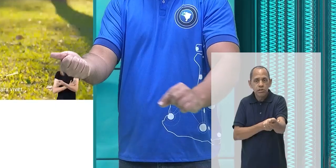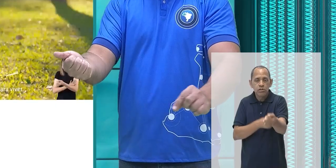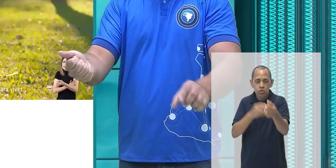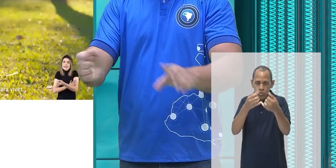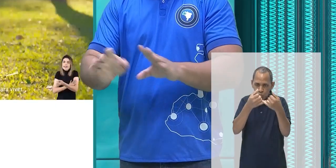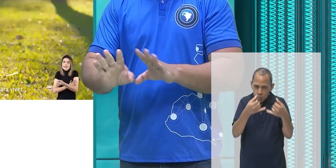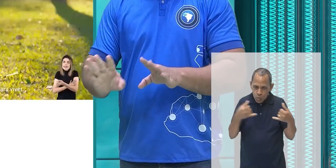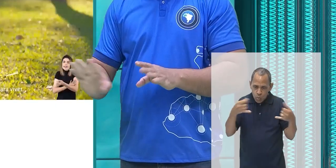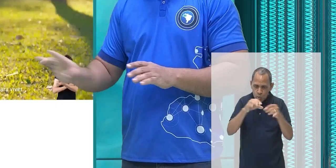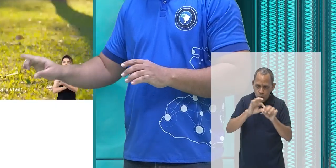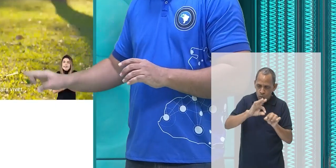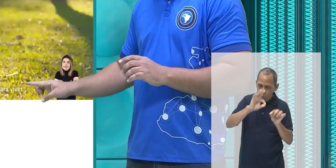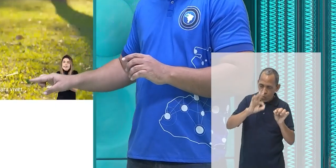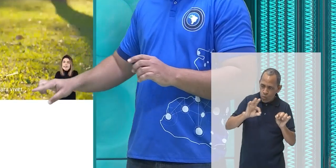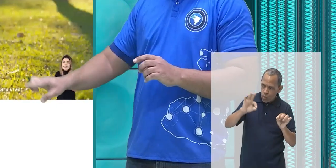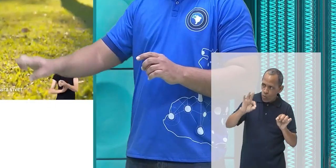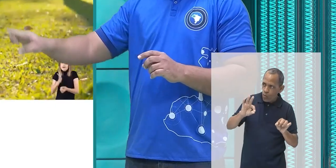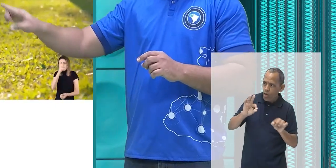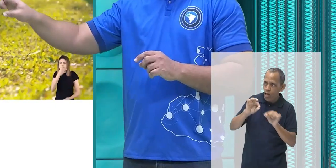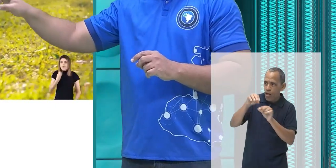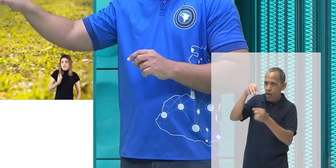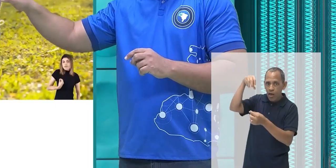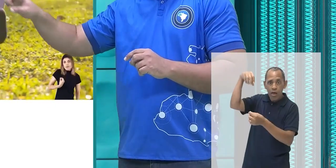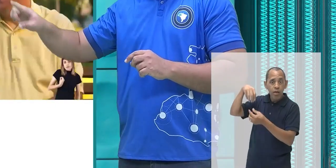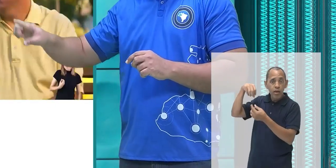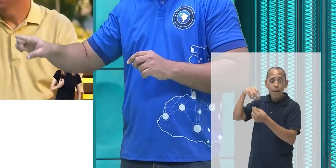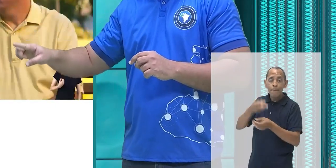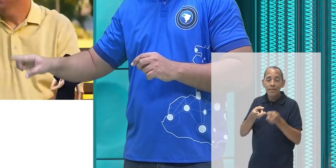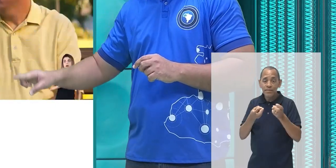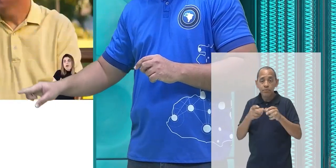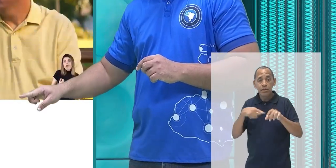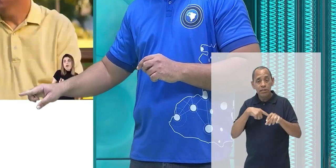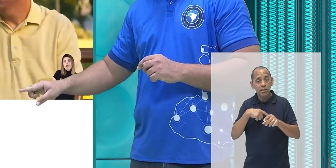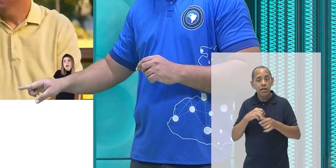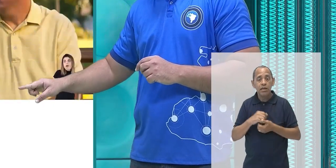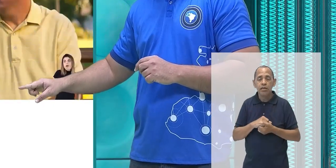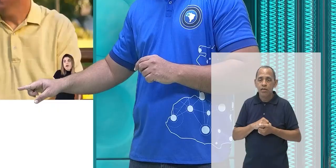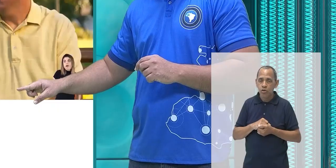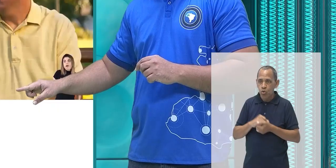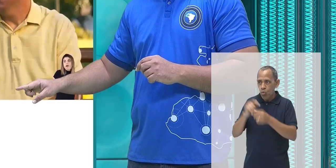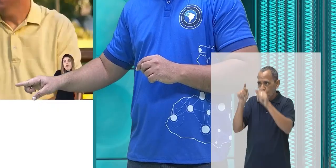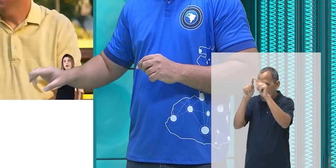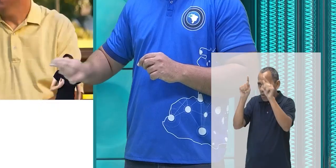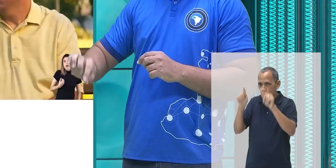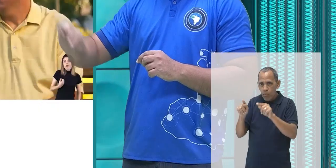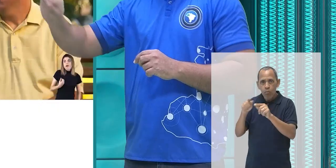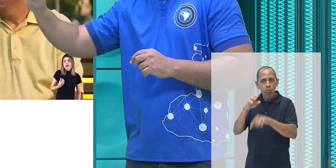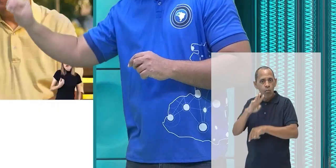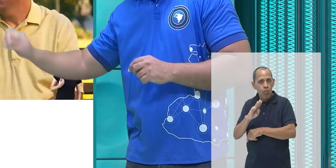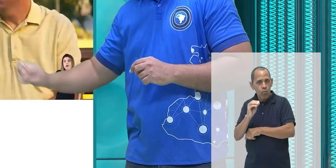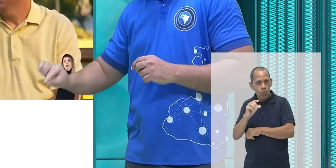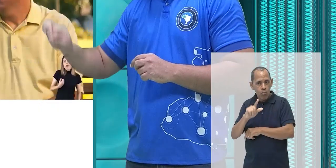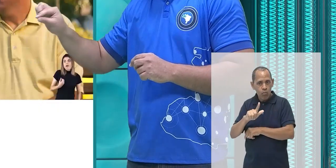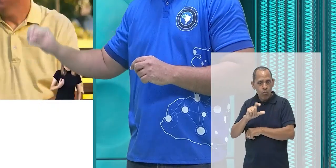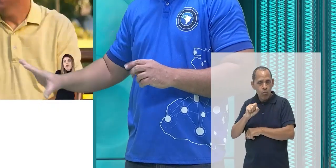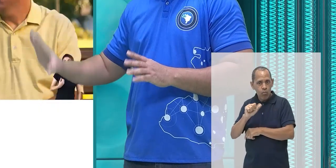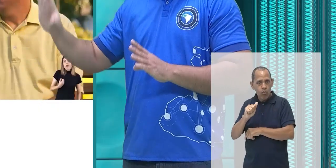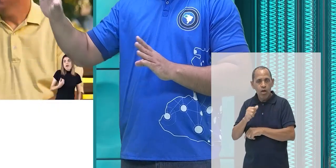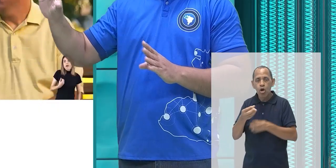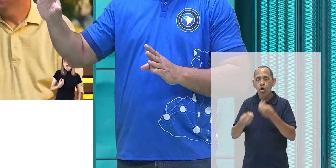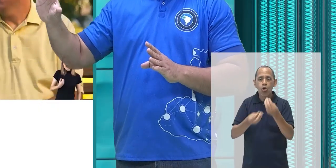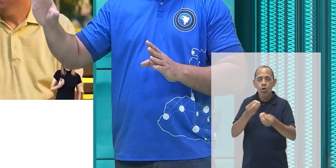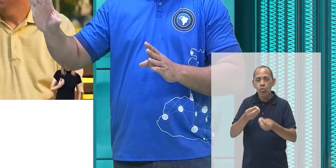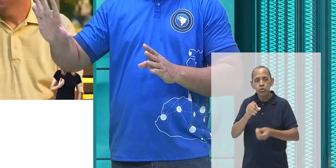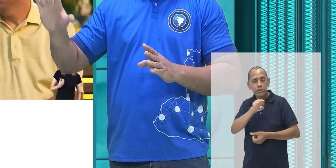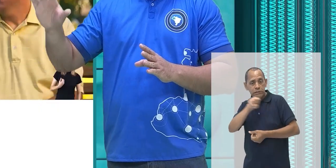ali o percurso até a bolsa. E percebe que apareceu aqui o contorno, olha só como ocorre. É como se fosse o sangue passando e de